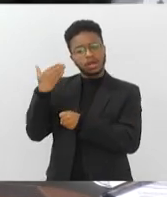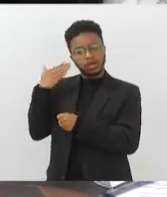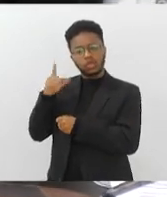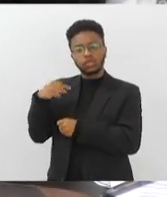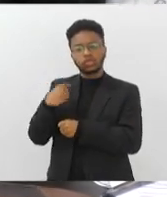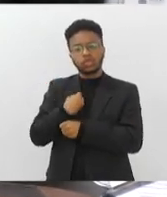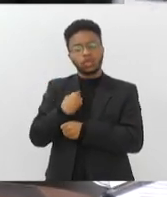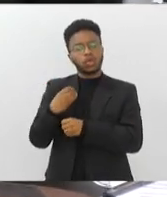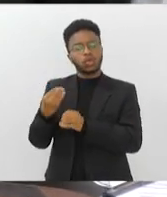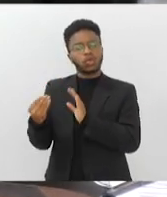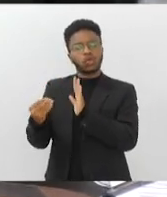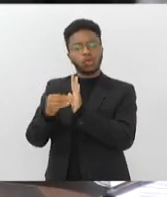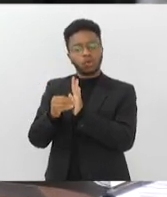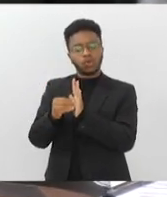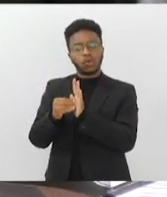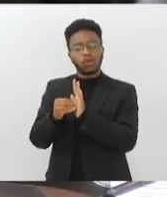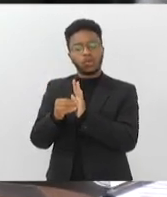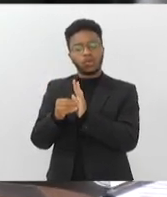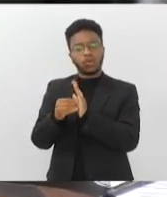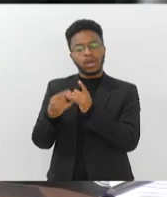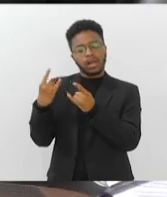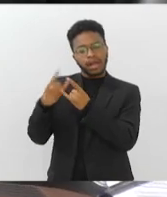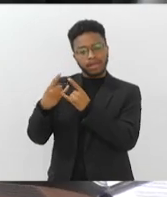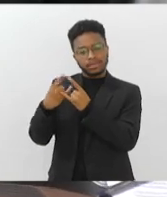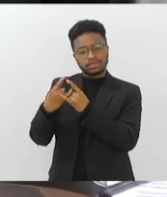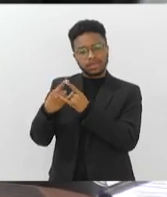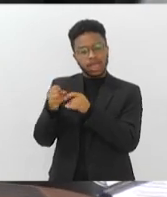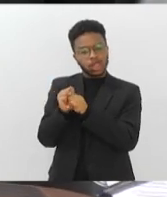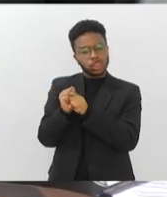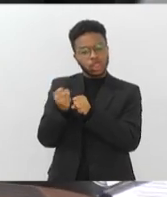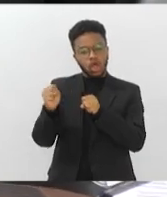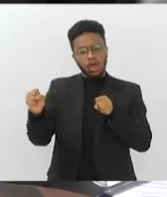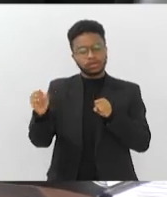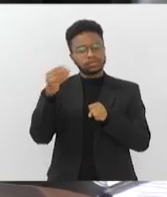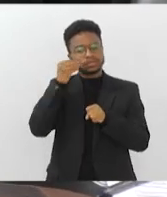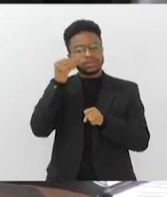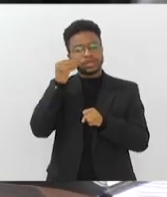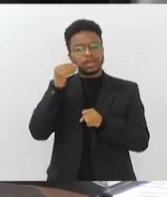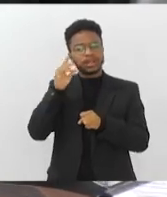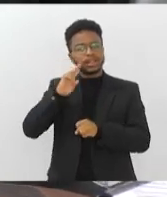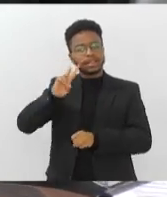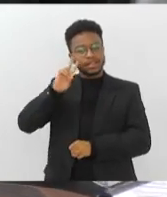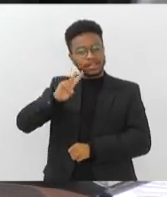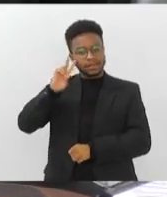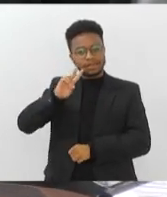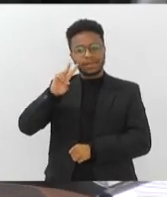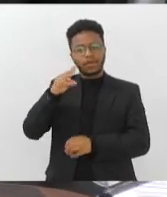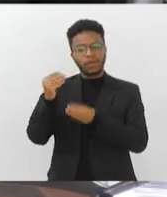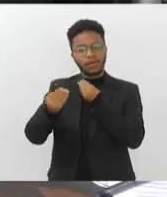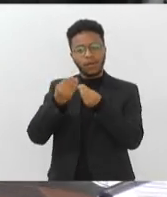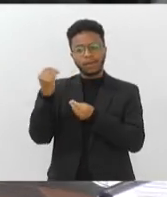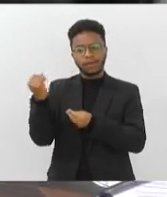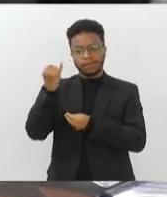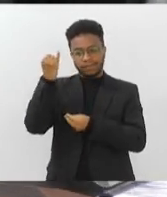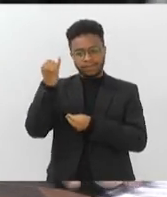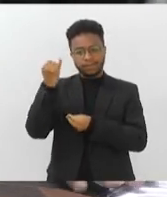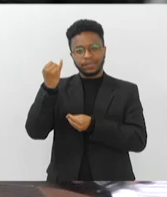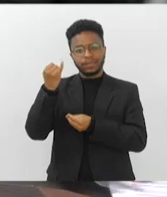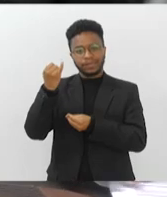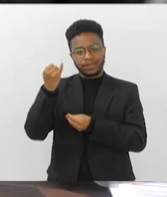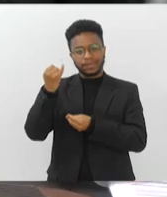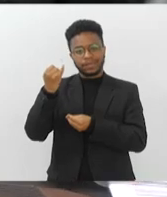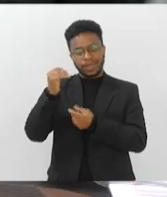camisinha de 18 metros no obelisco da Rio Branco para lembrar a importância, que era